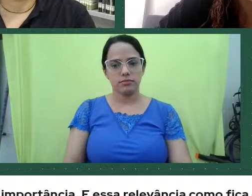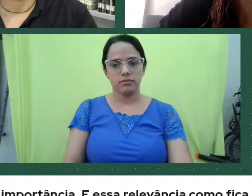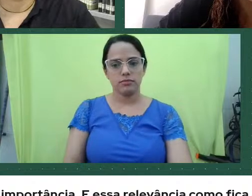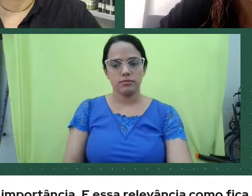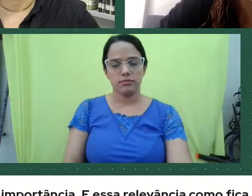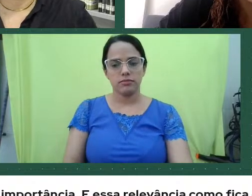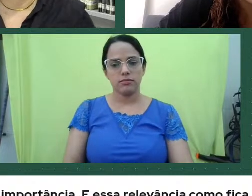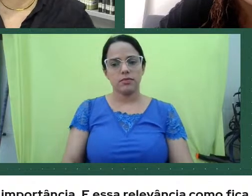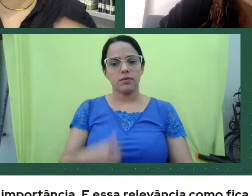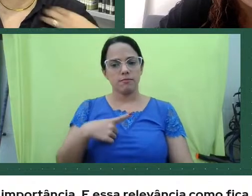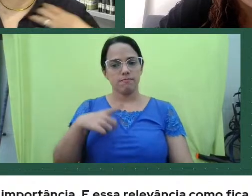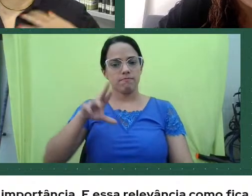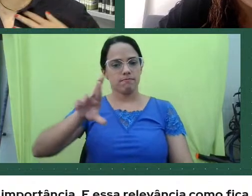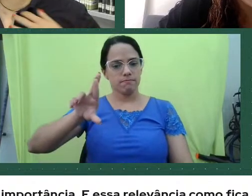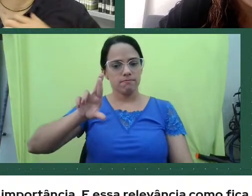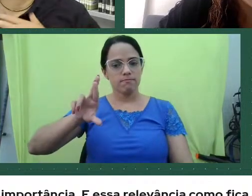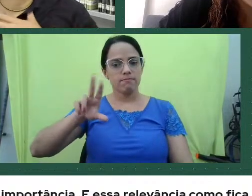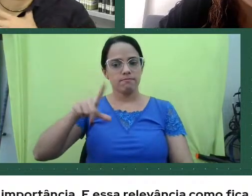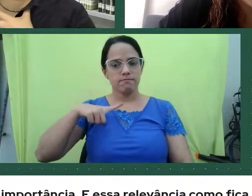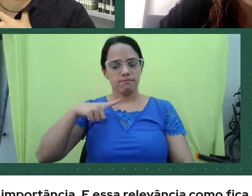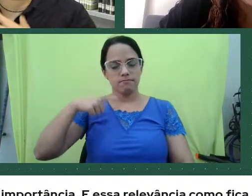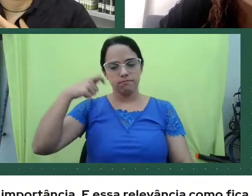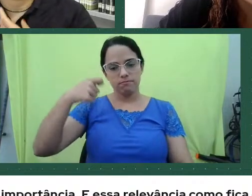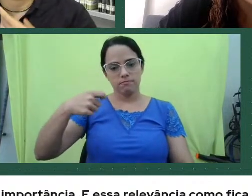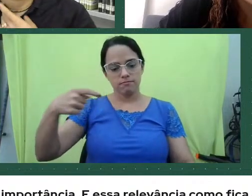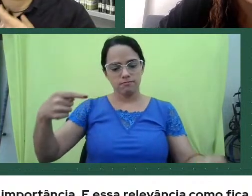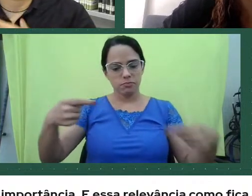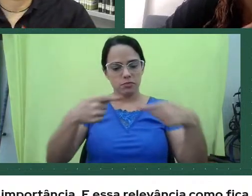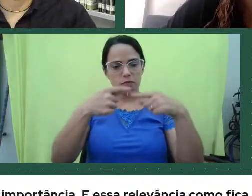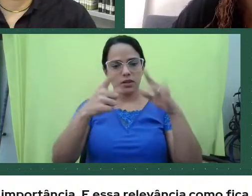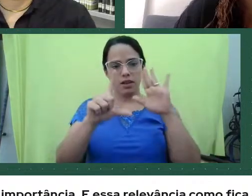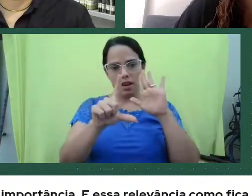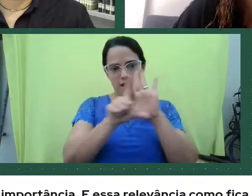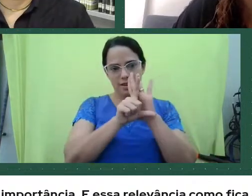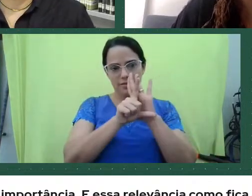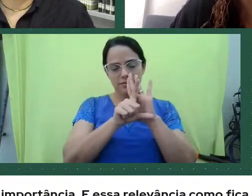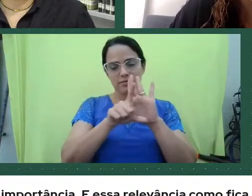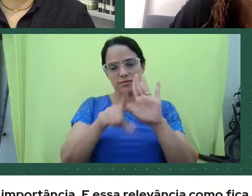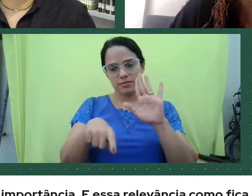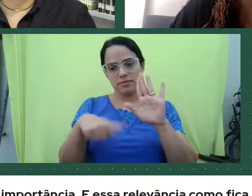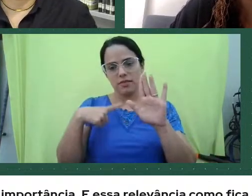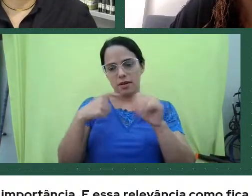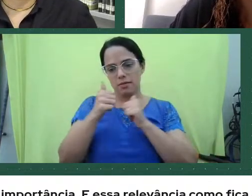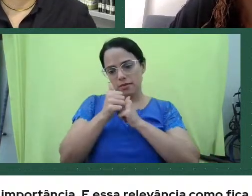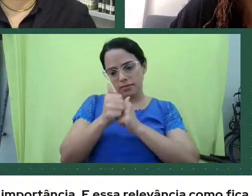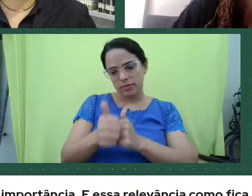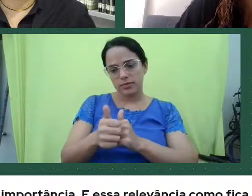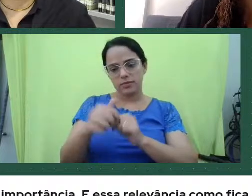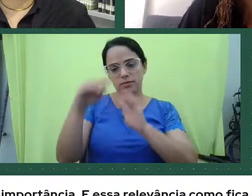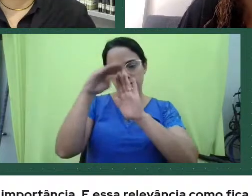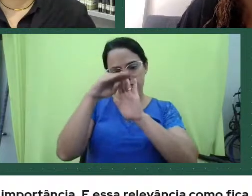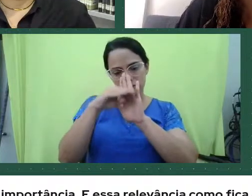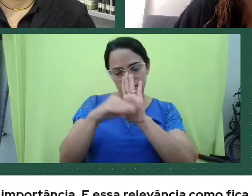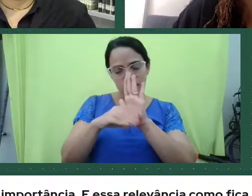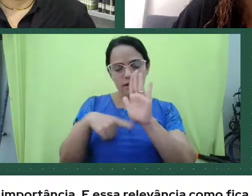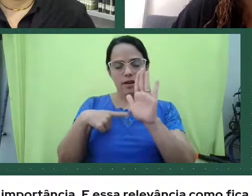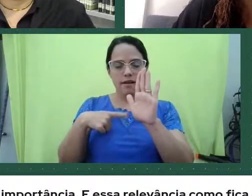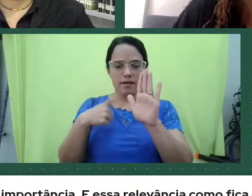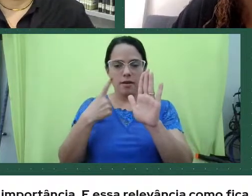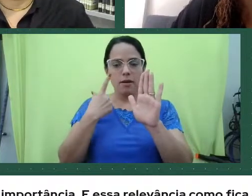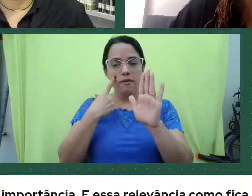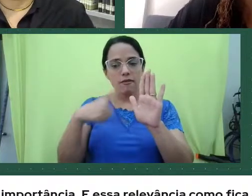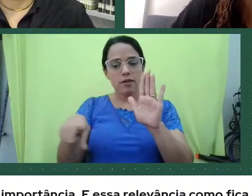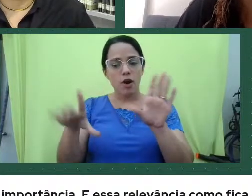sujeitos aos mesmos rigores da lei. Então, eles têm que seguir o mesmo trâmite. Eles precisam ter